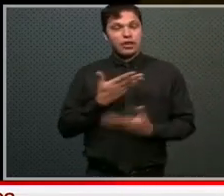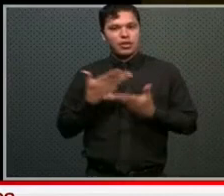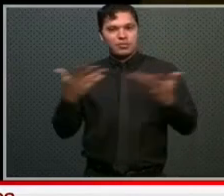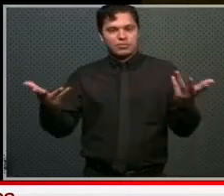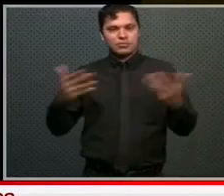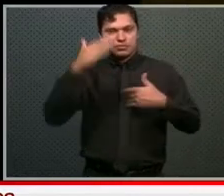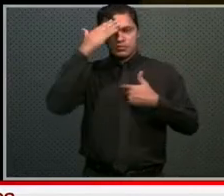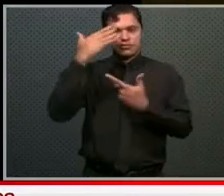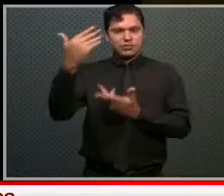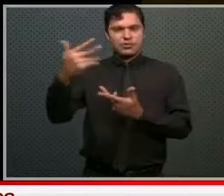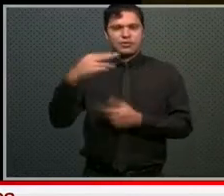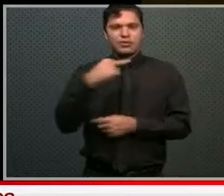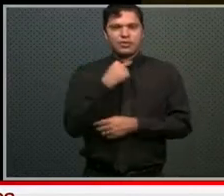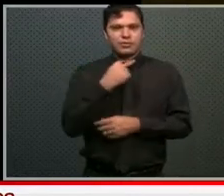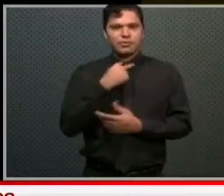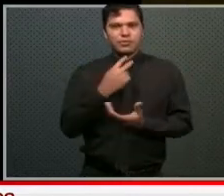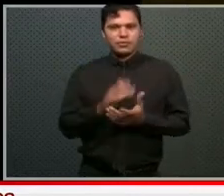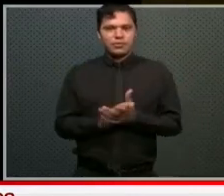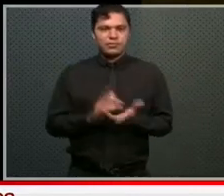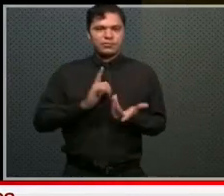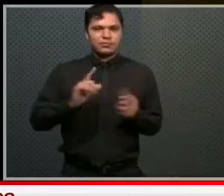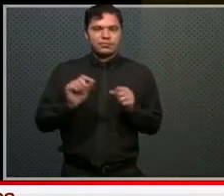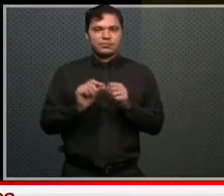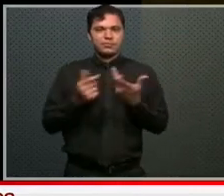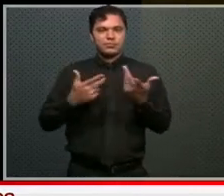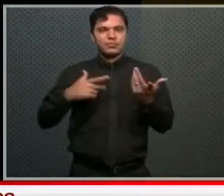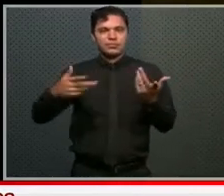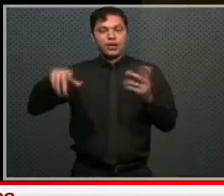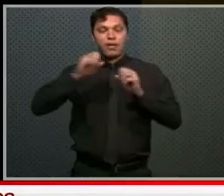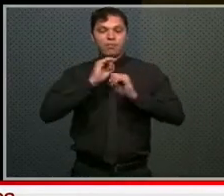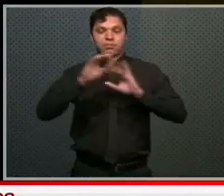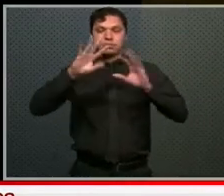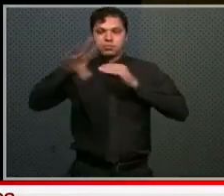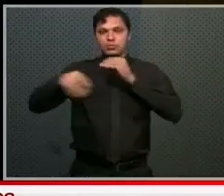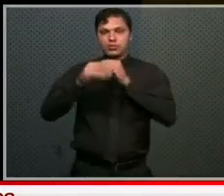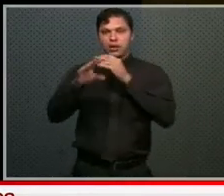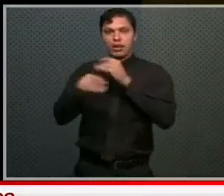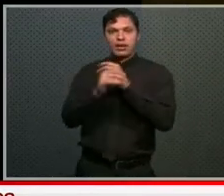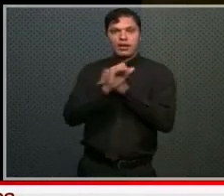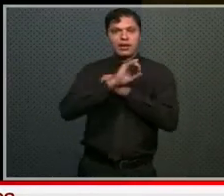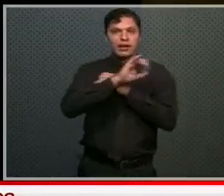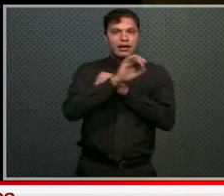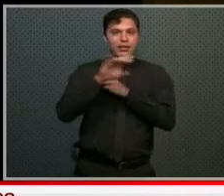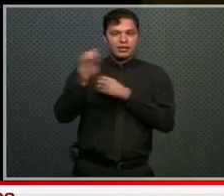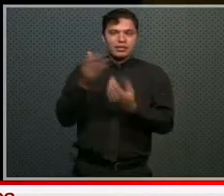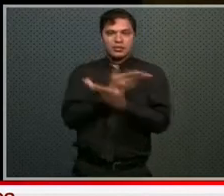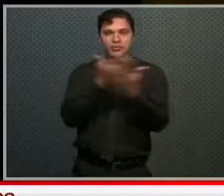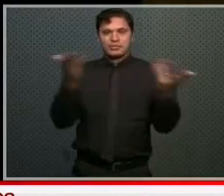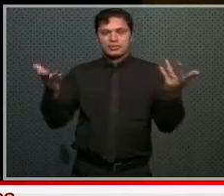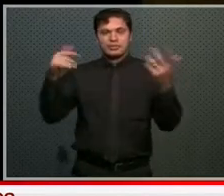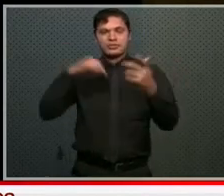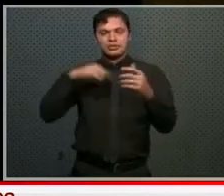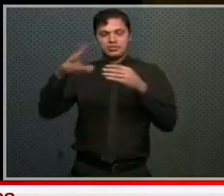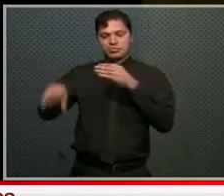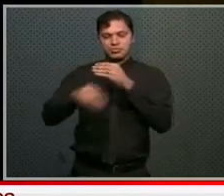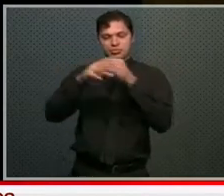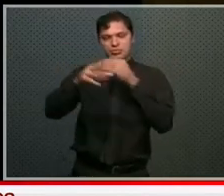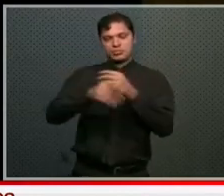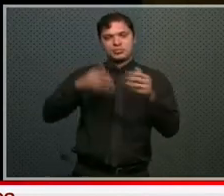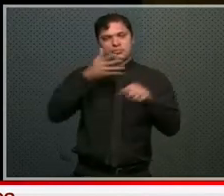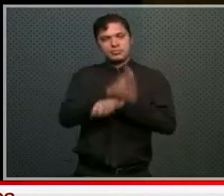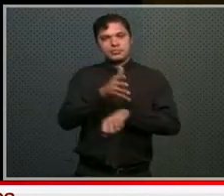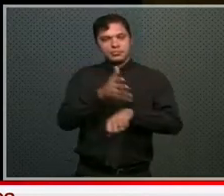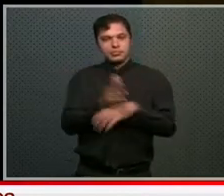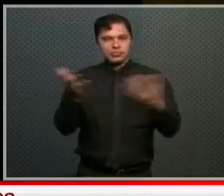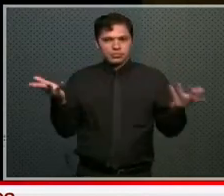não posso falhar naturalmente de comentar cada um dos literalmente amigos que aqui compõem esse dispositivo